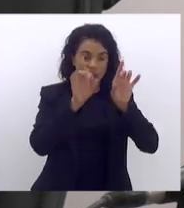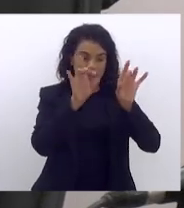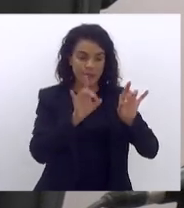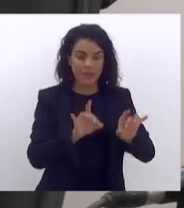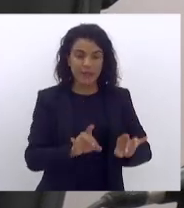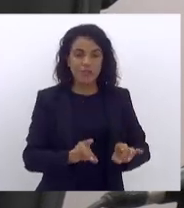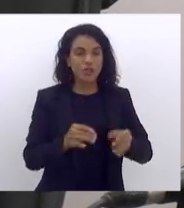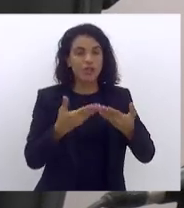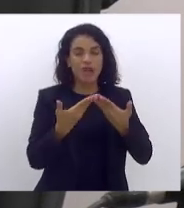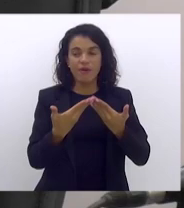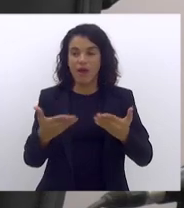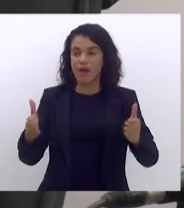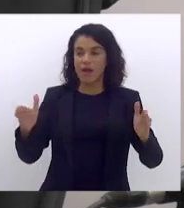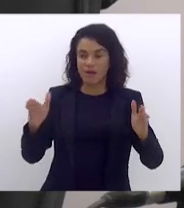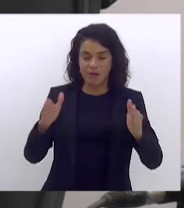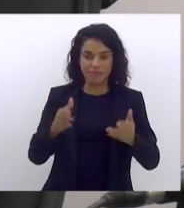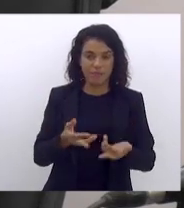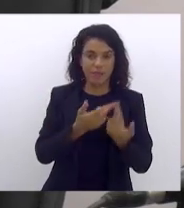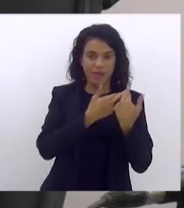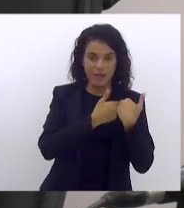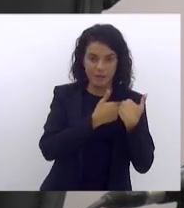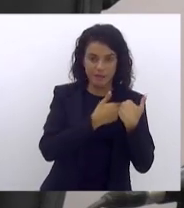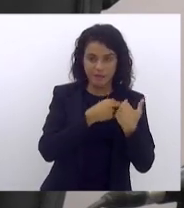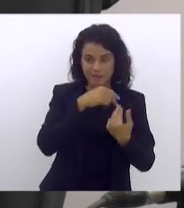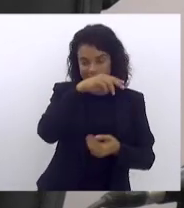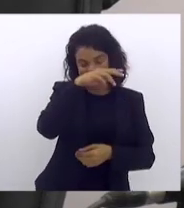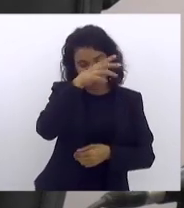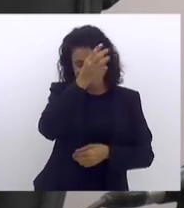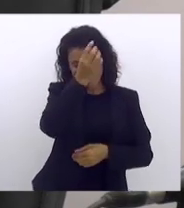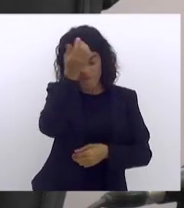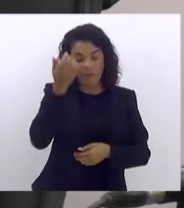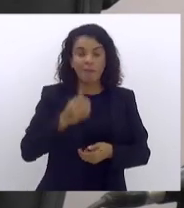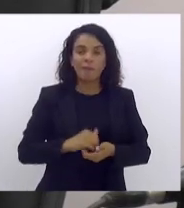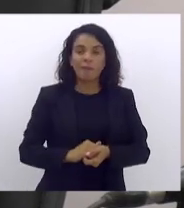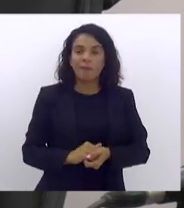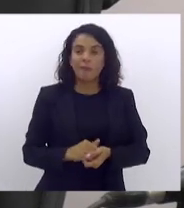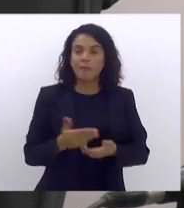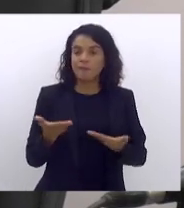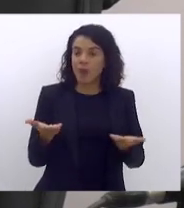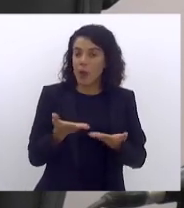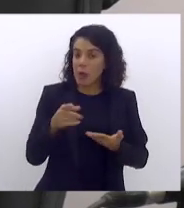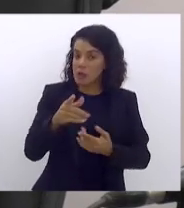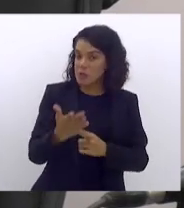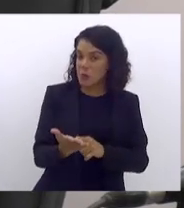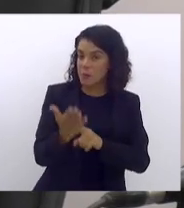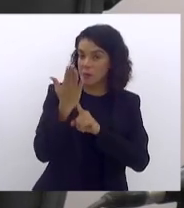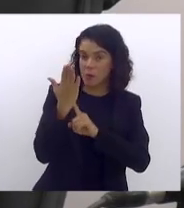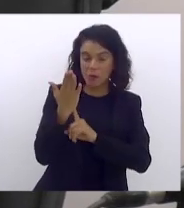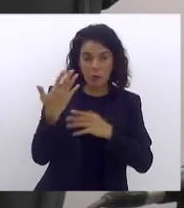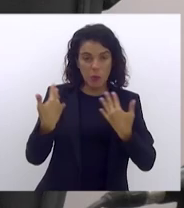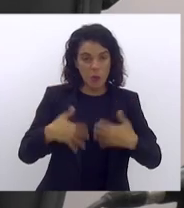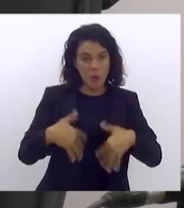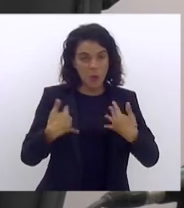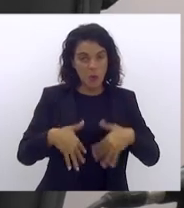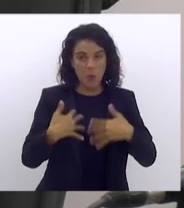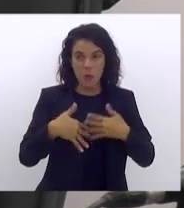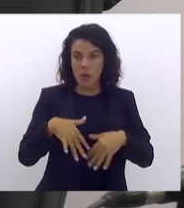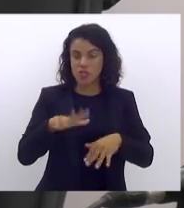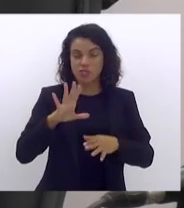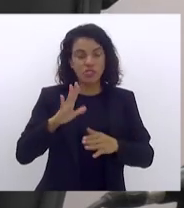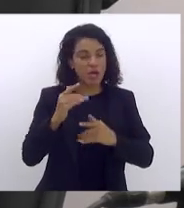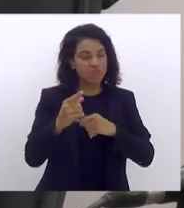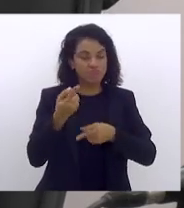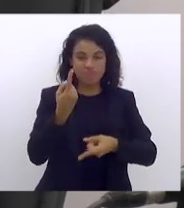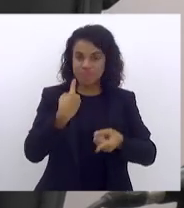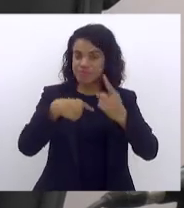estava ampliando as competências. Então, acho que o que Vossa Excelência traz agora de mais moderno suprime toda a discussão, supera toda